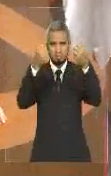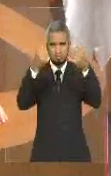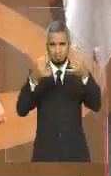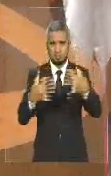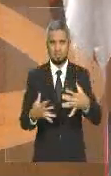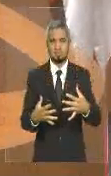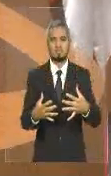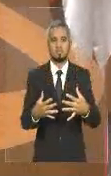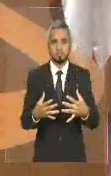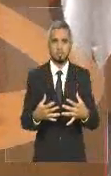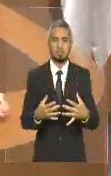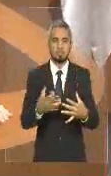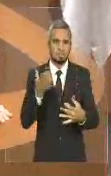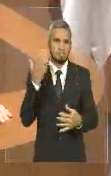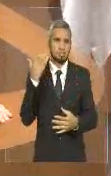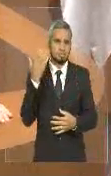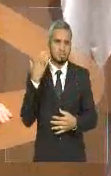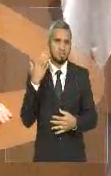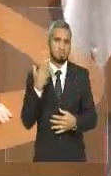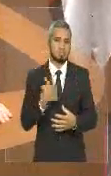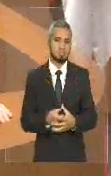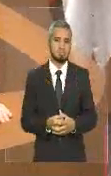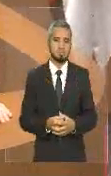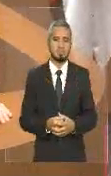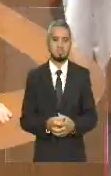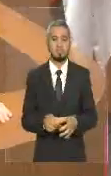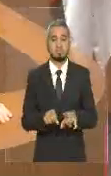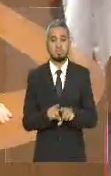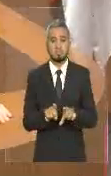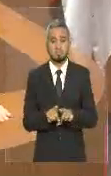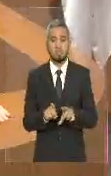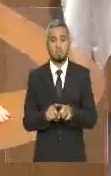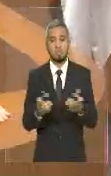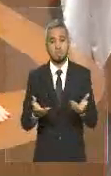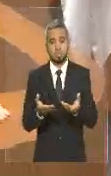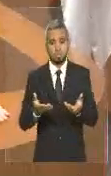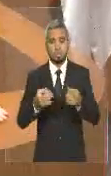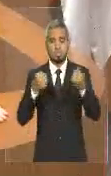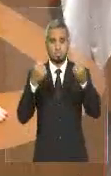reajuste, do ajuste das alíquotas de ICMS.